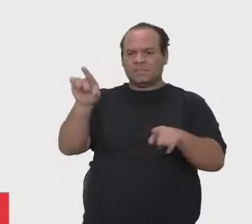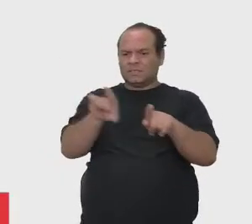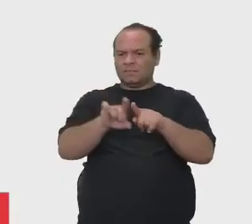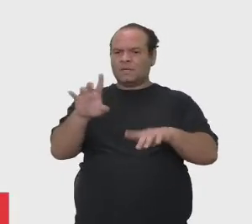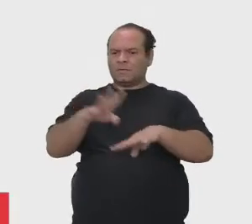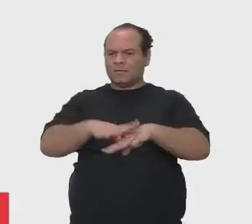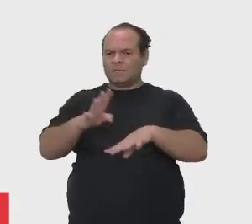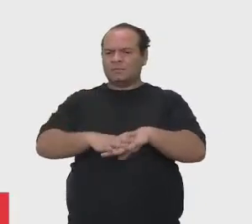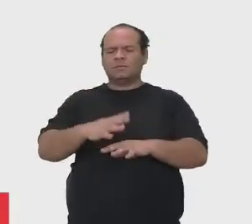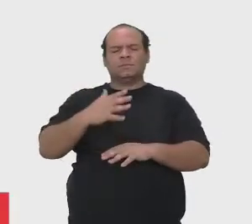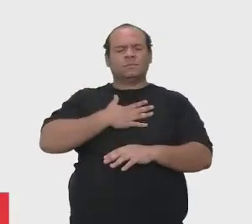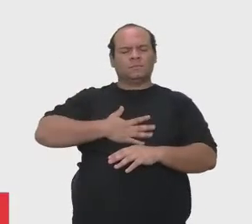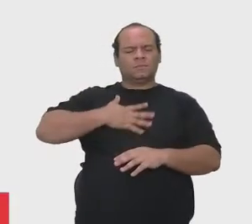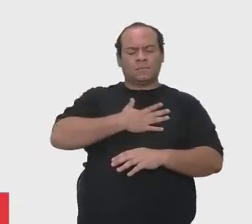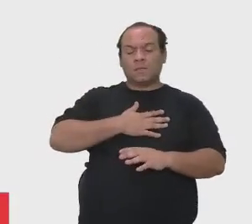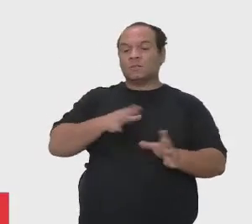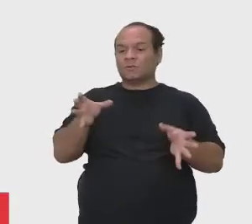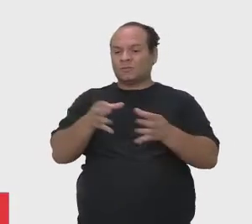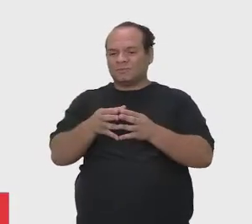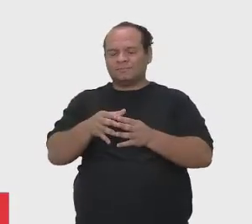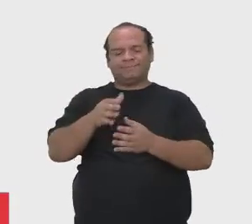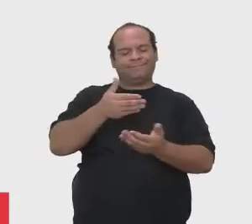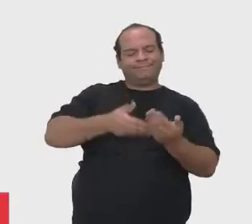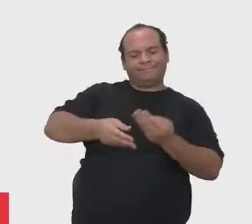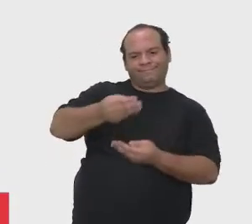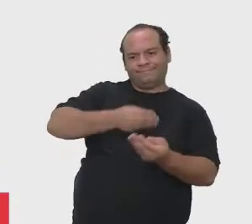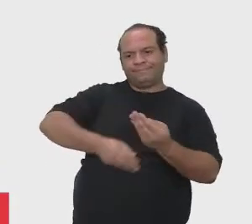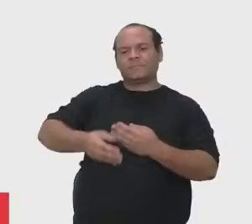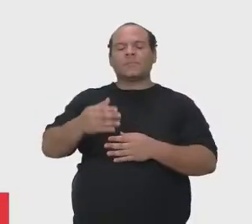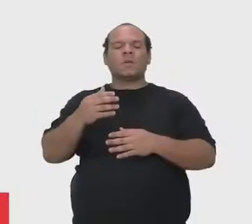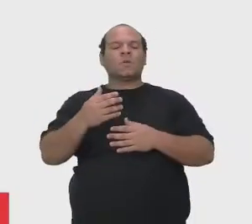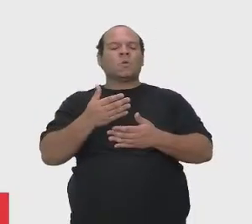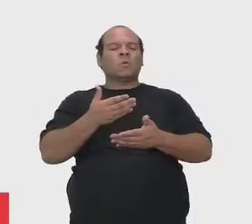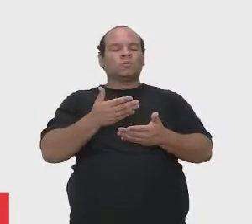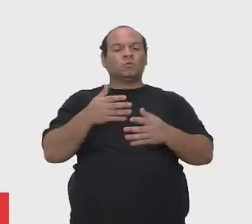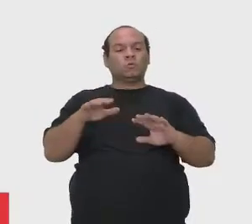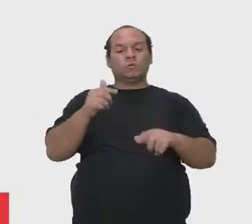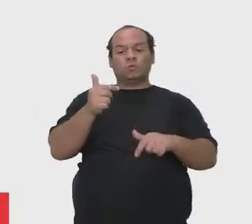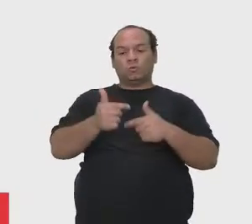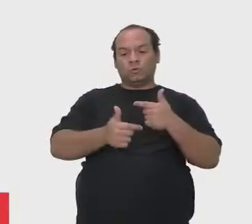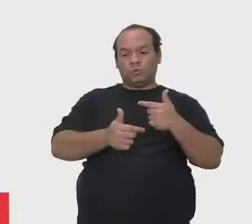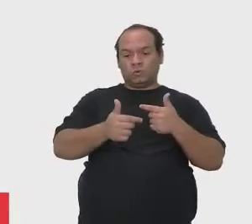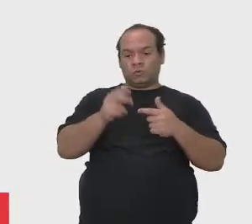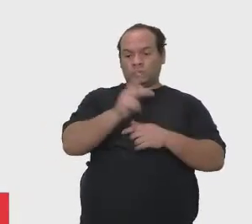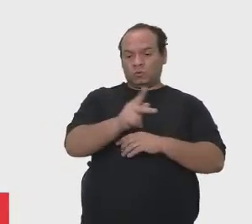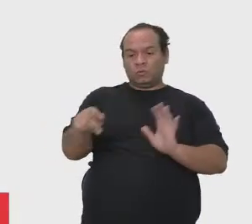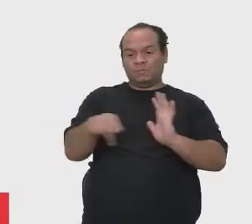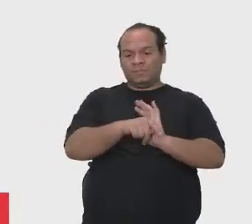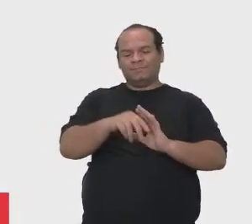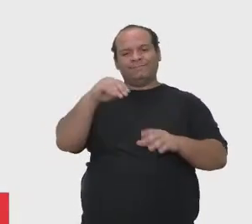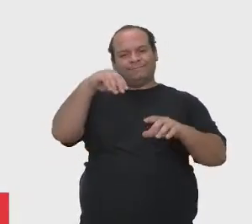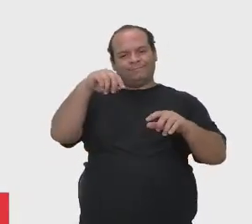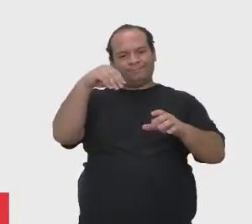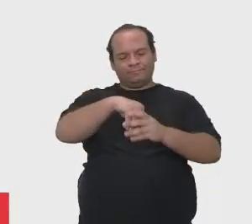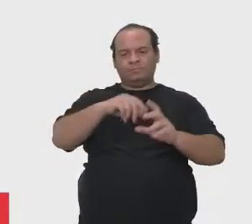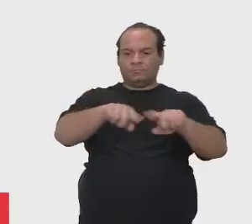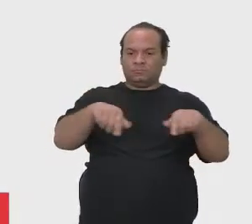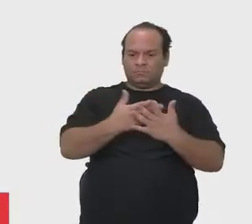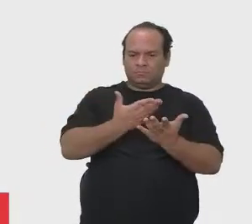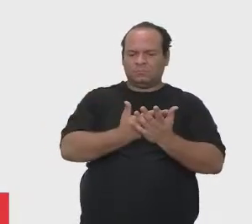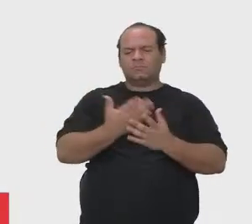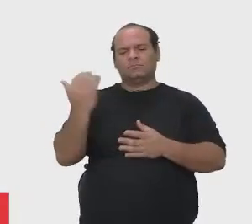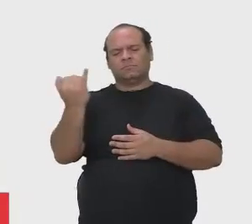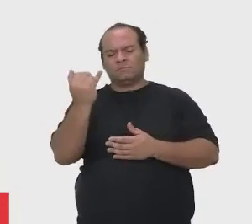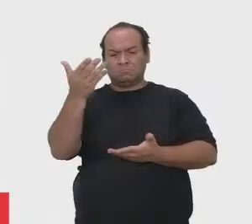bom. Então, eu imagino que essas parcerias também entre os professores dentro da sala de aula, ela é fundamental, porque